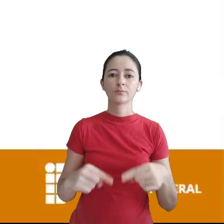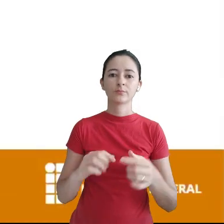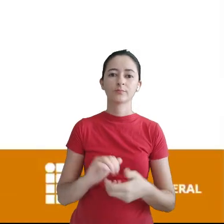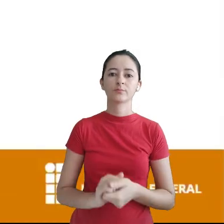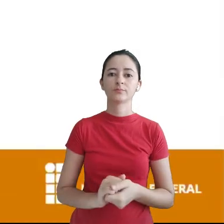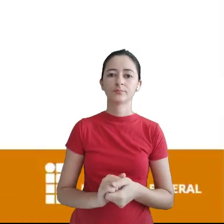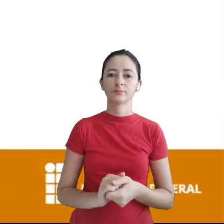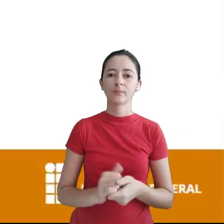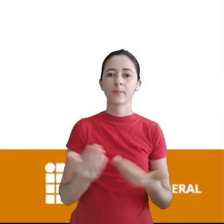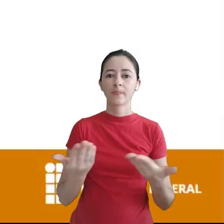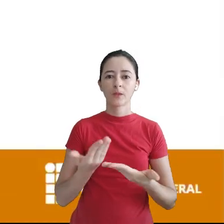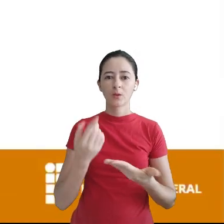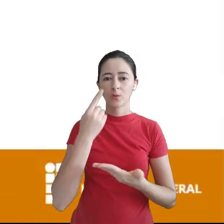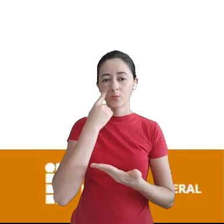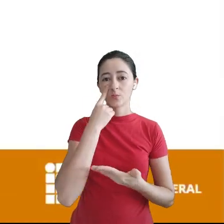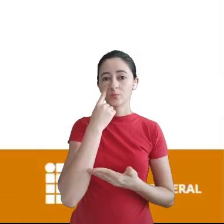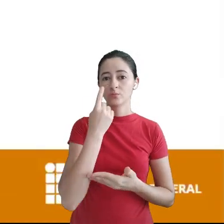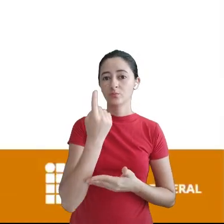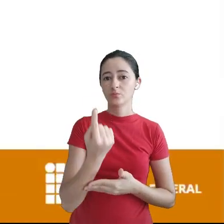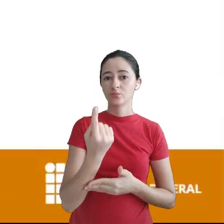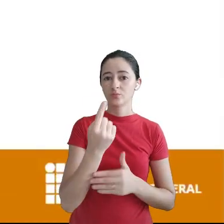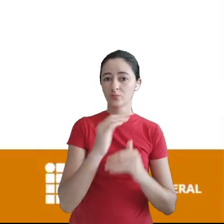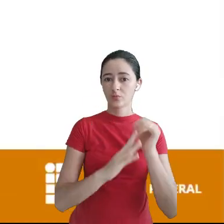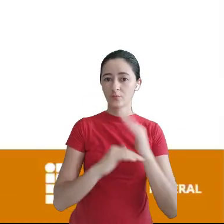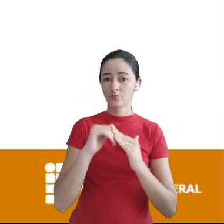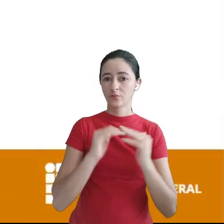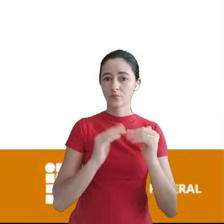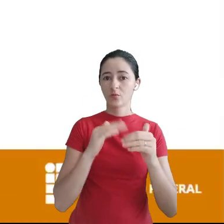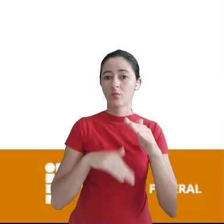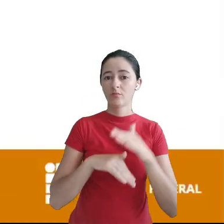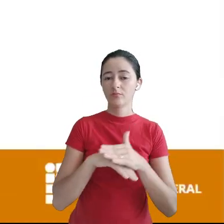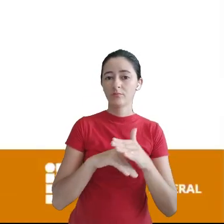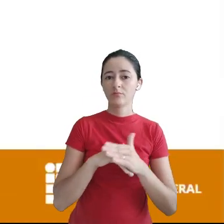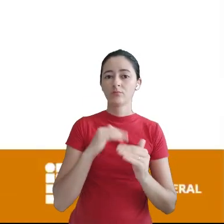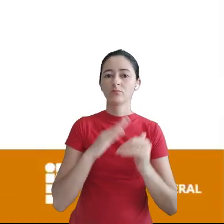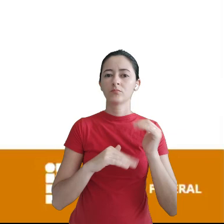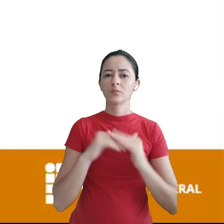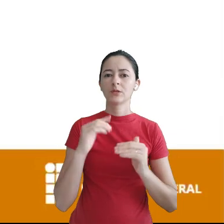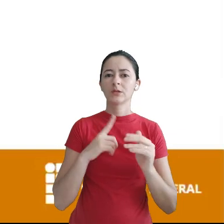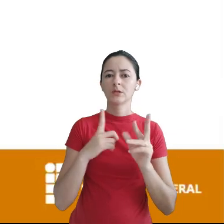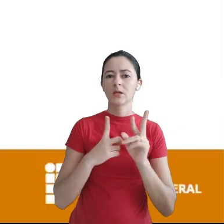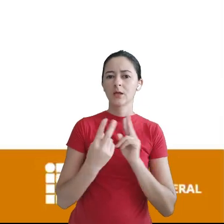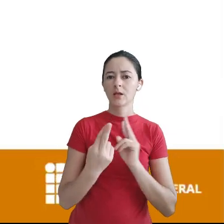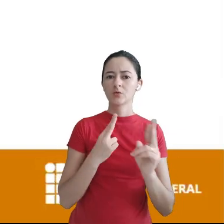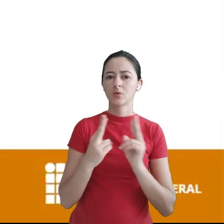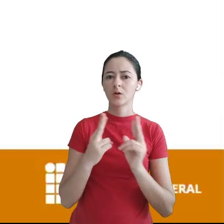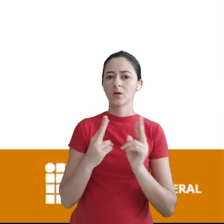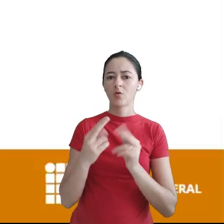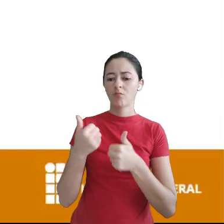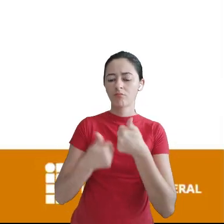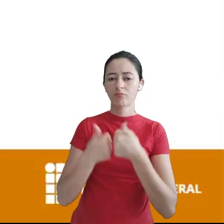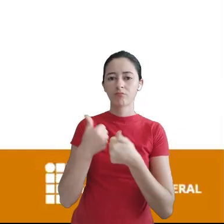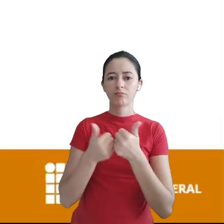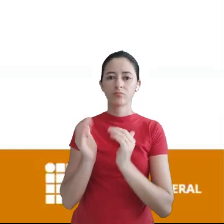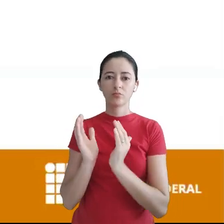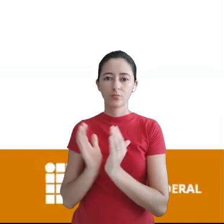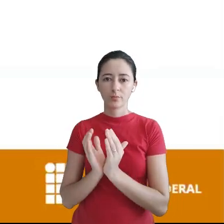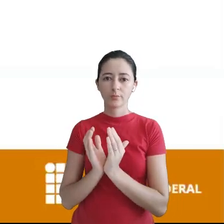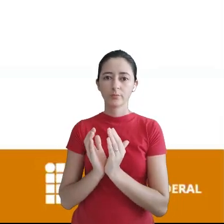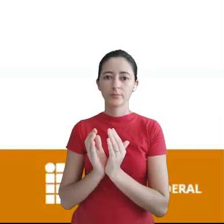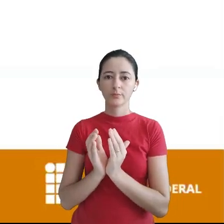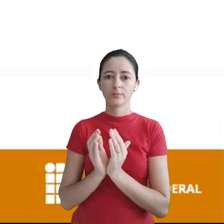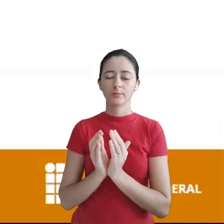Então, aqui. Vamos lá. Um jogador está relacionado a um time,